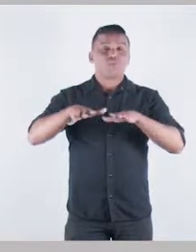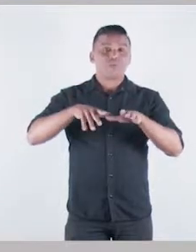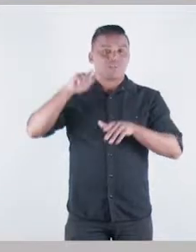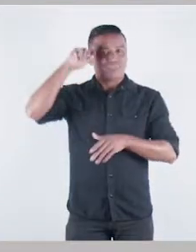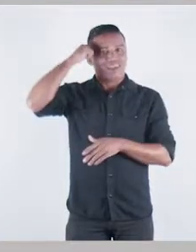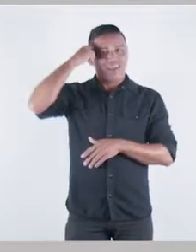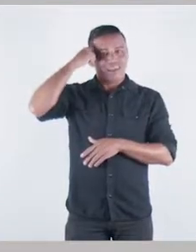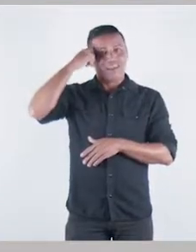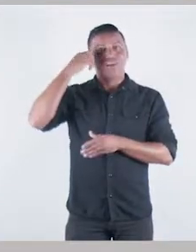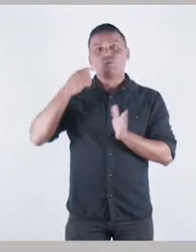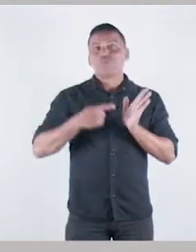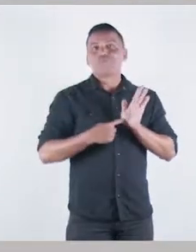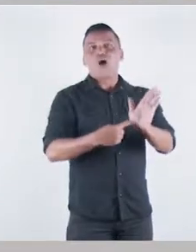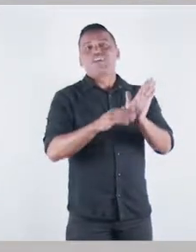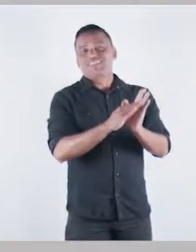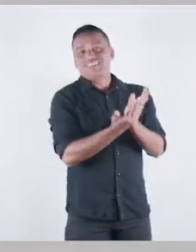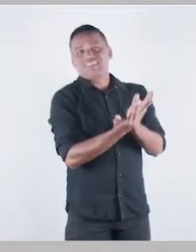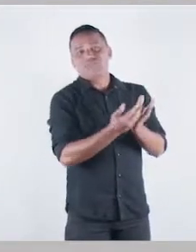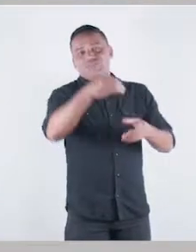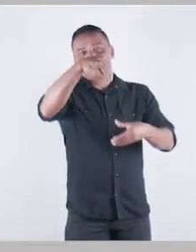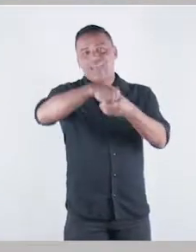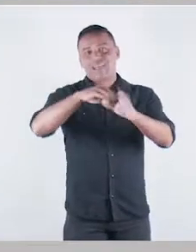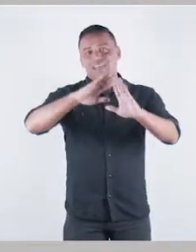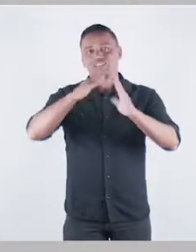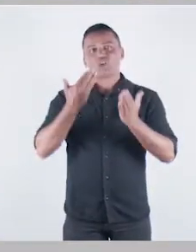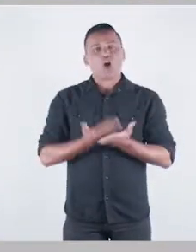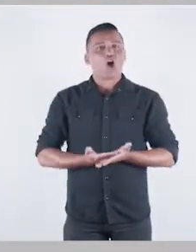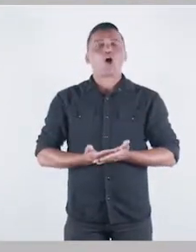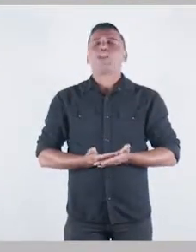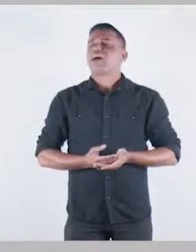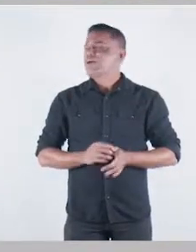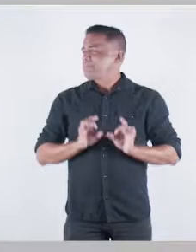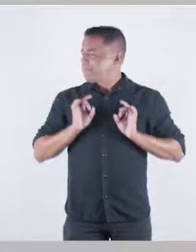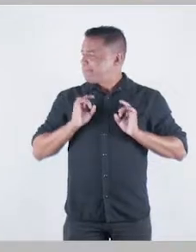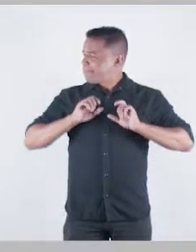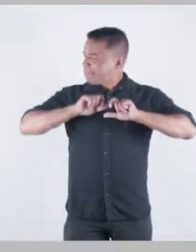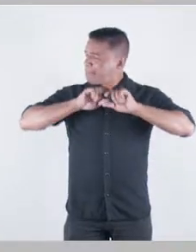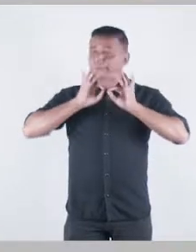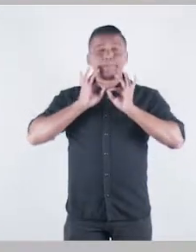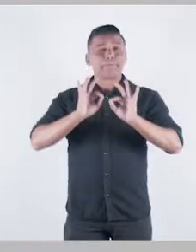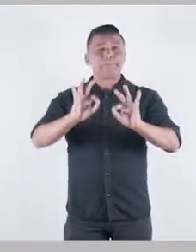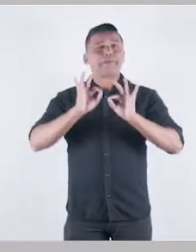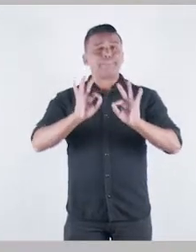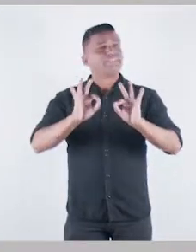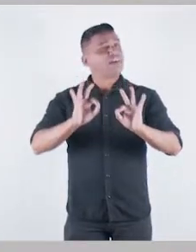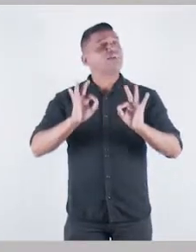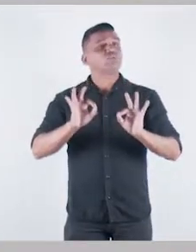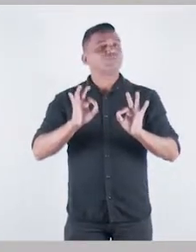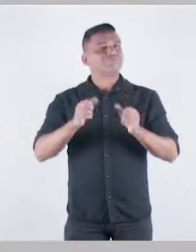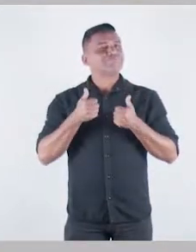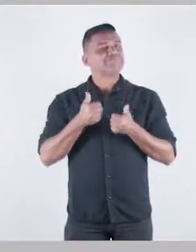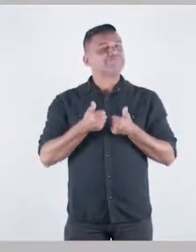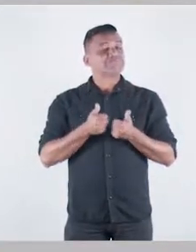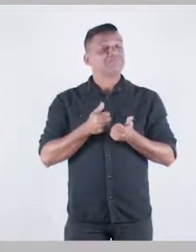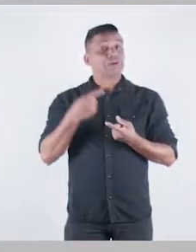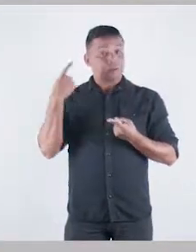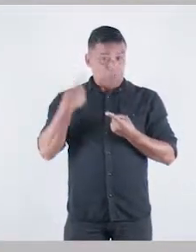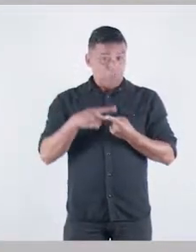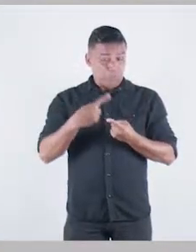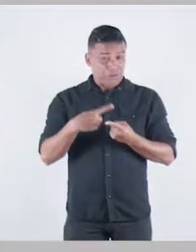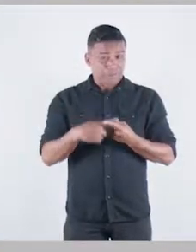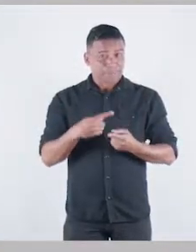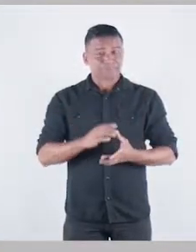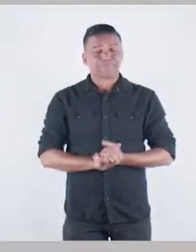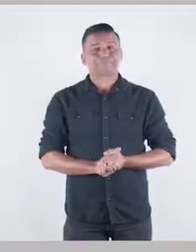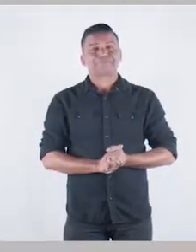textos para a escola. Isso é uma coisa muito bacana, porque a,